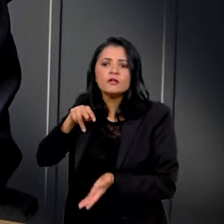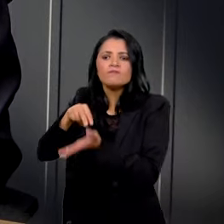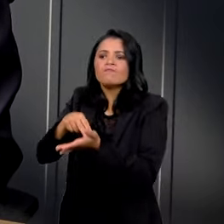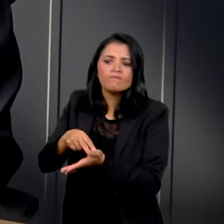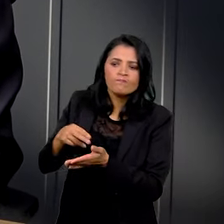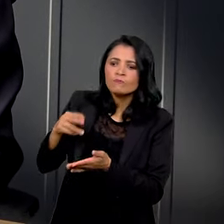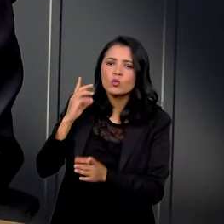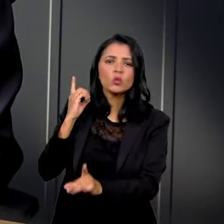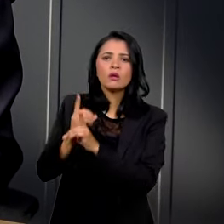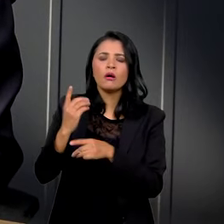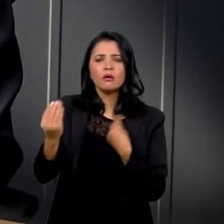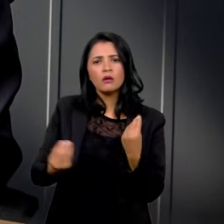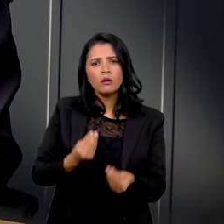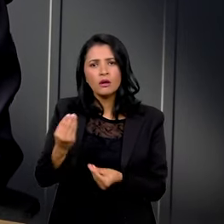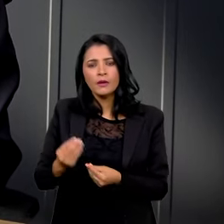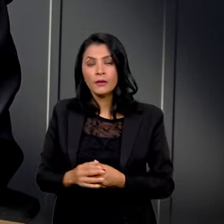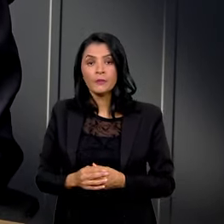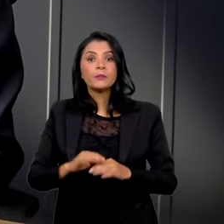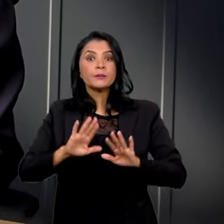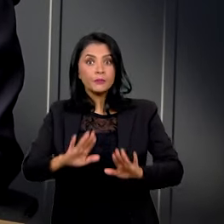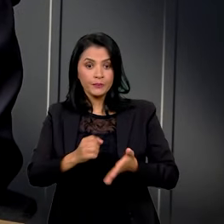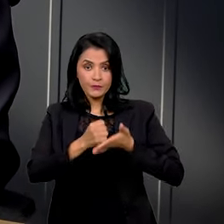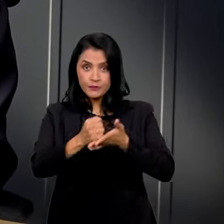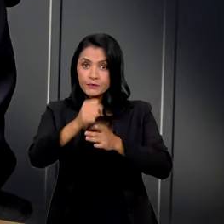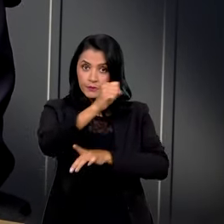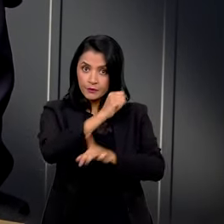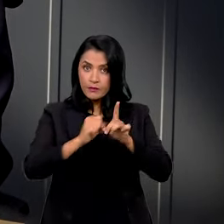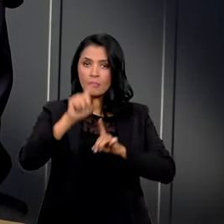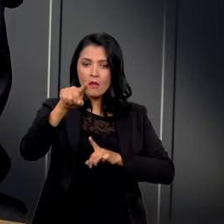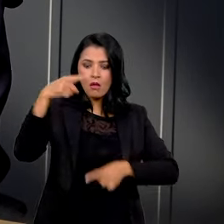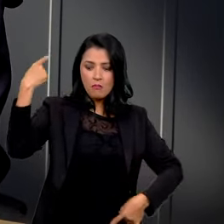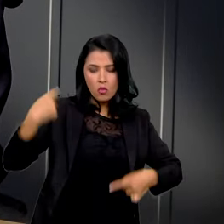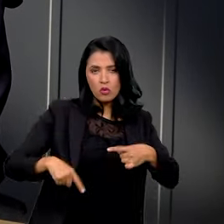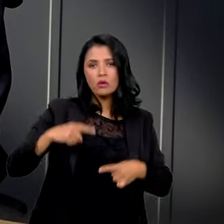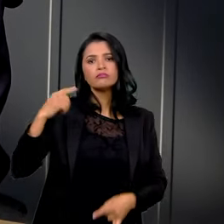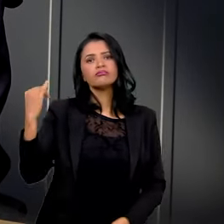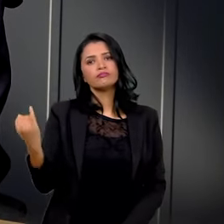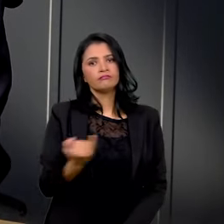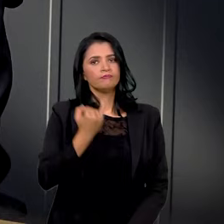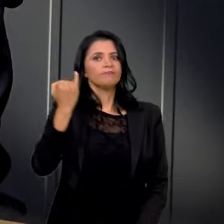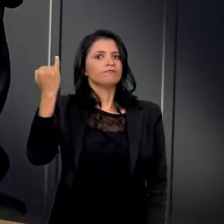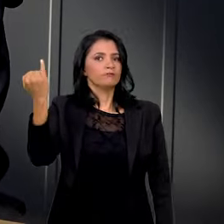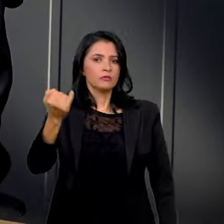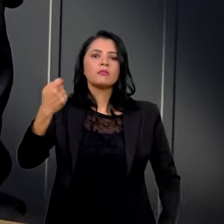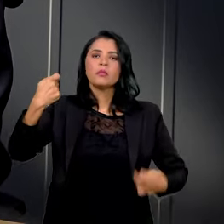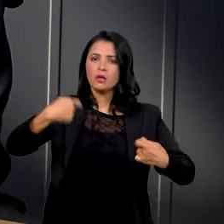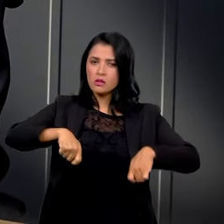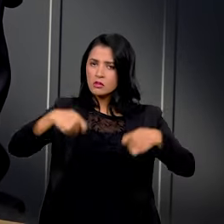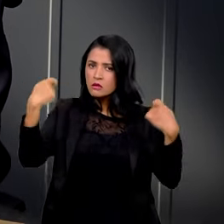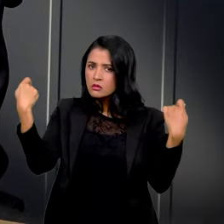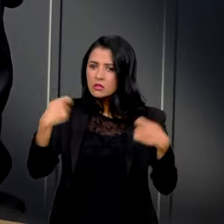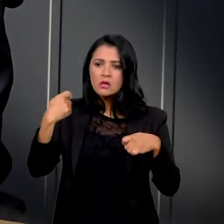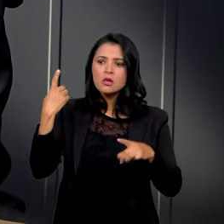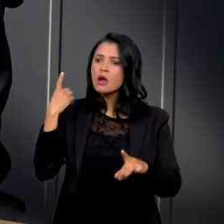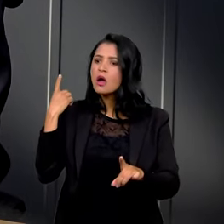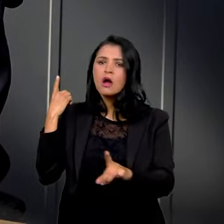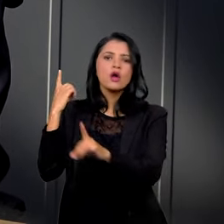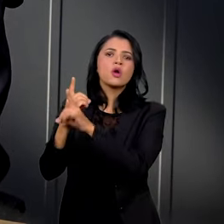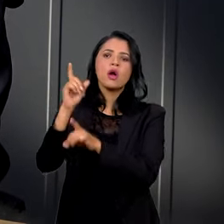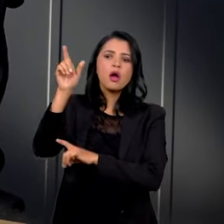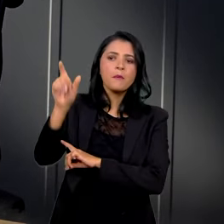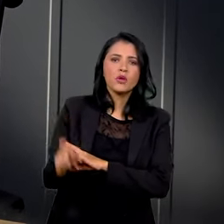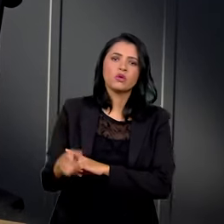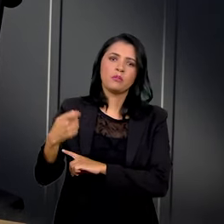encontro a quem dela tem alguma demanda né então a gente não é uma uma política que tá dentro de uma unidade dentro de um crito dentro de um